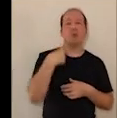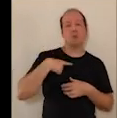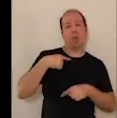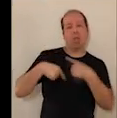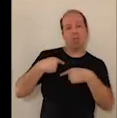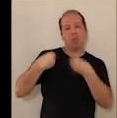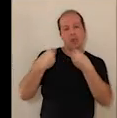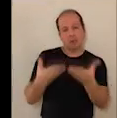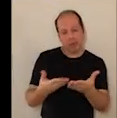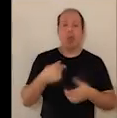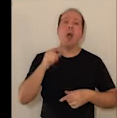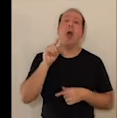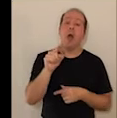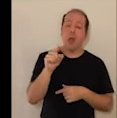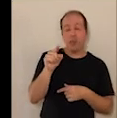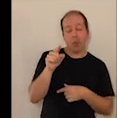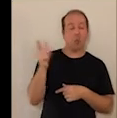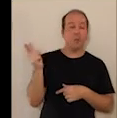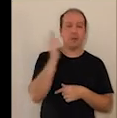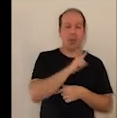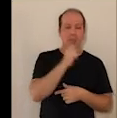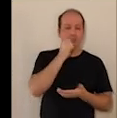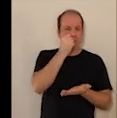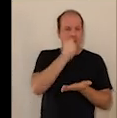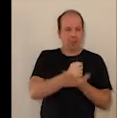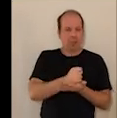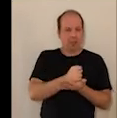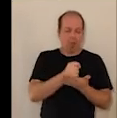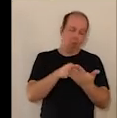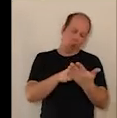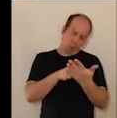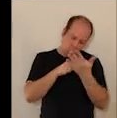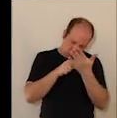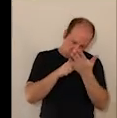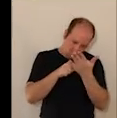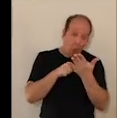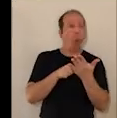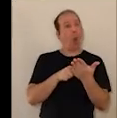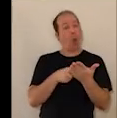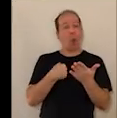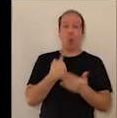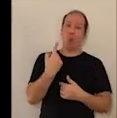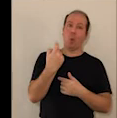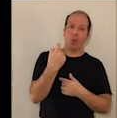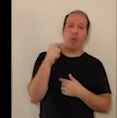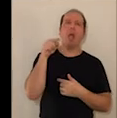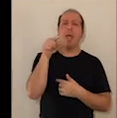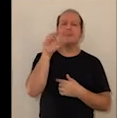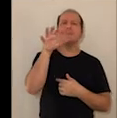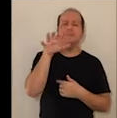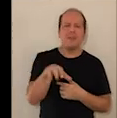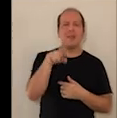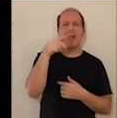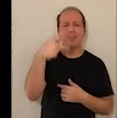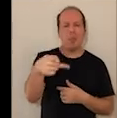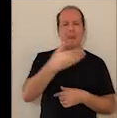Volpone. Aí eu ponho o testamento debaixo do nariz dele, encho o peito e digo: esse sim, esse é seu amigo